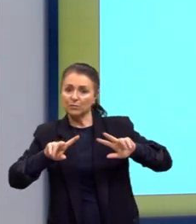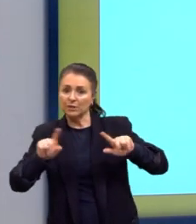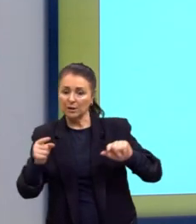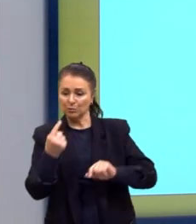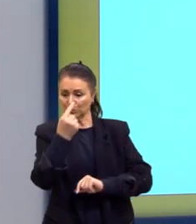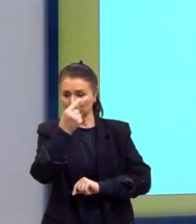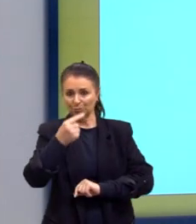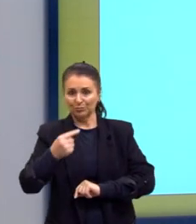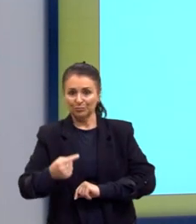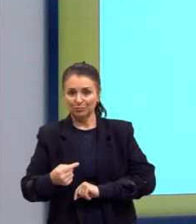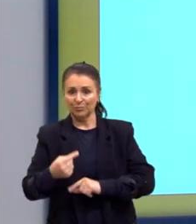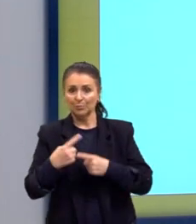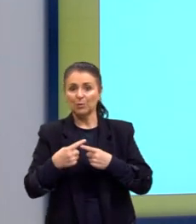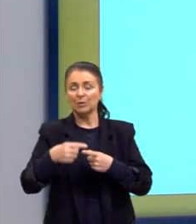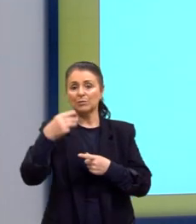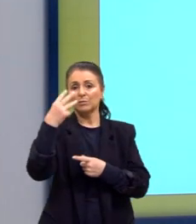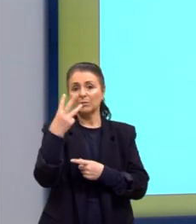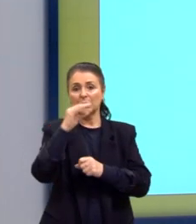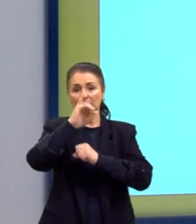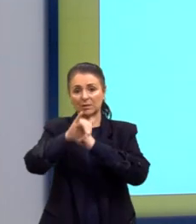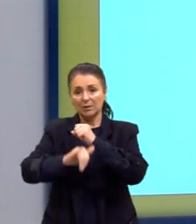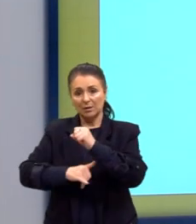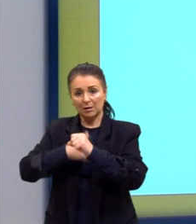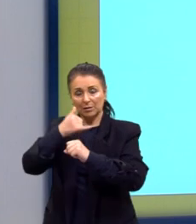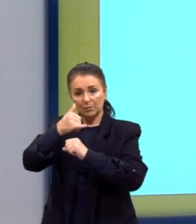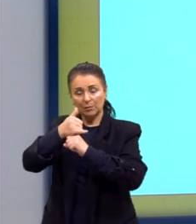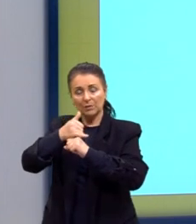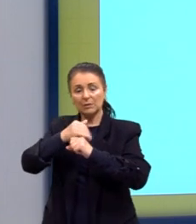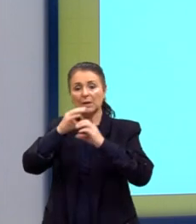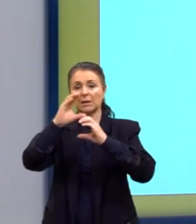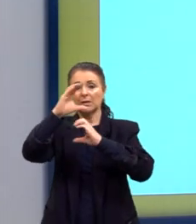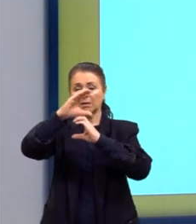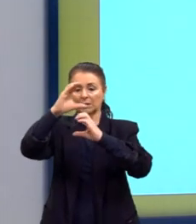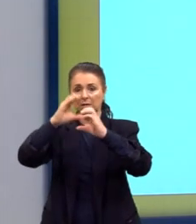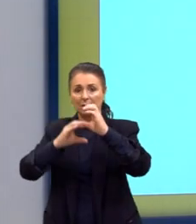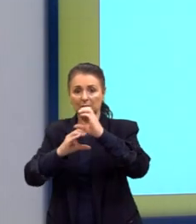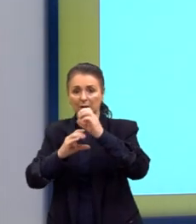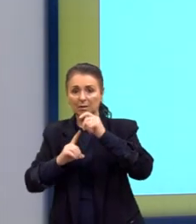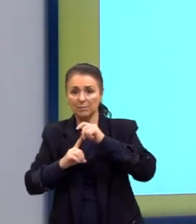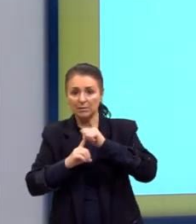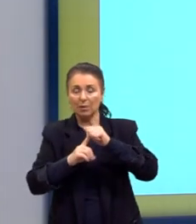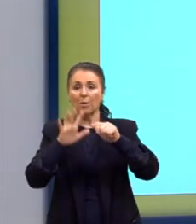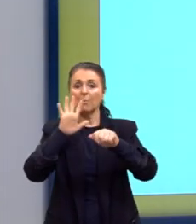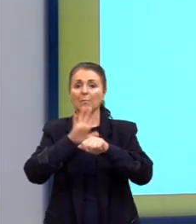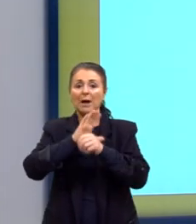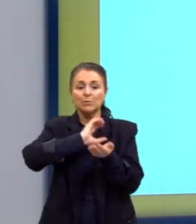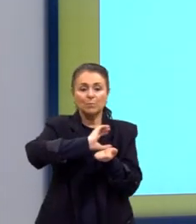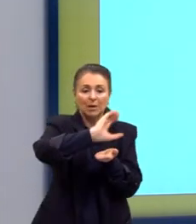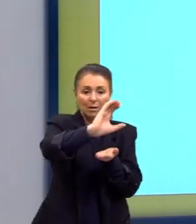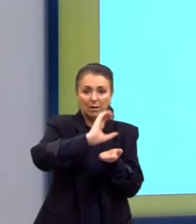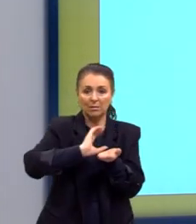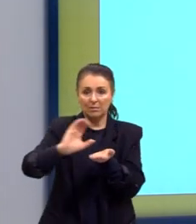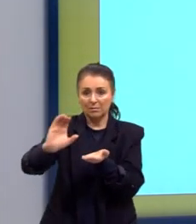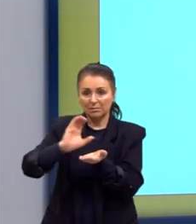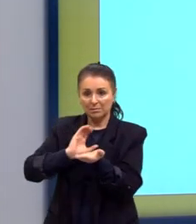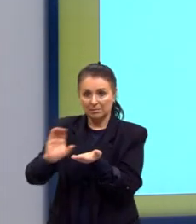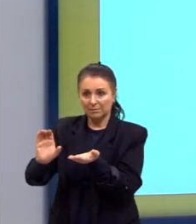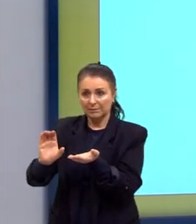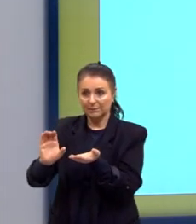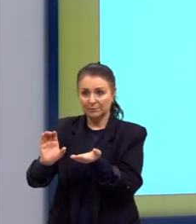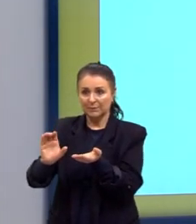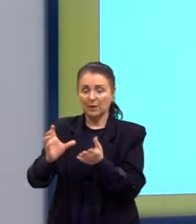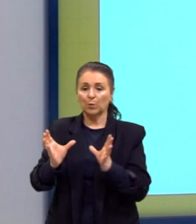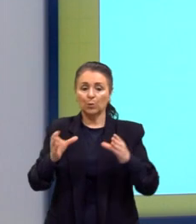hidrogénio porque são três átomos na cadeia principal mais uma ramificação então este grupo que faz parte é um ligante